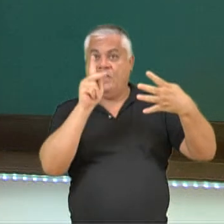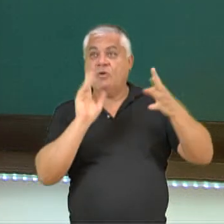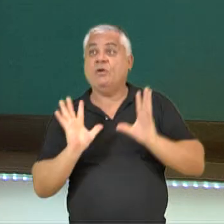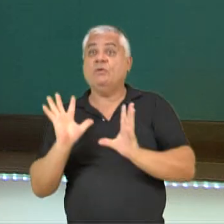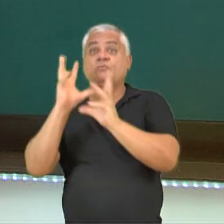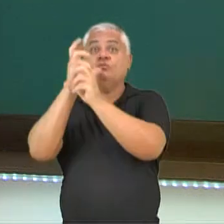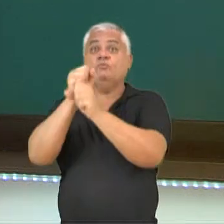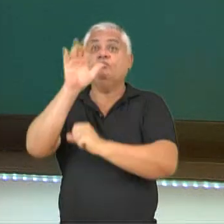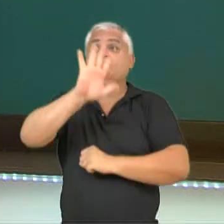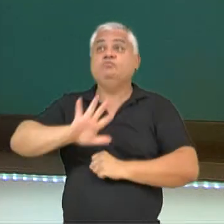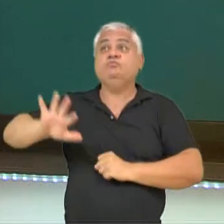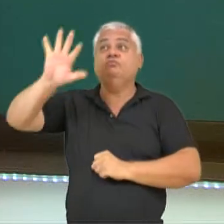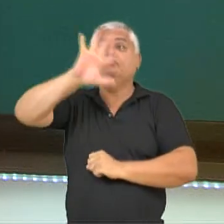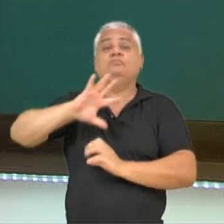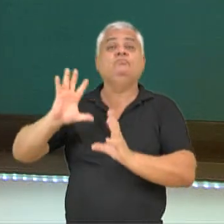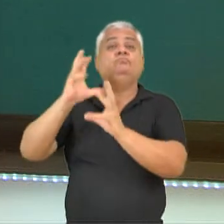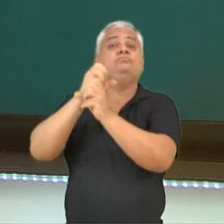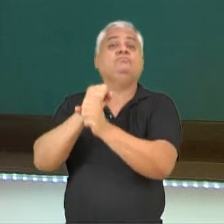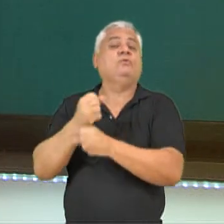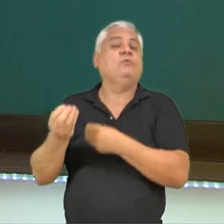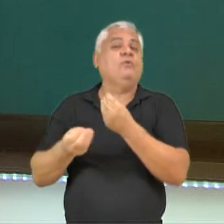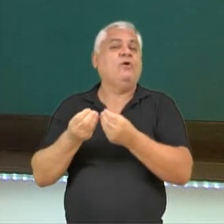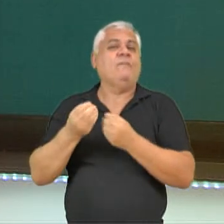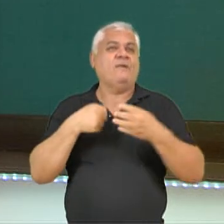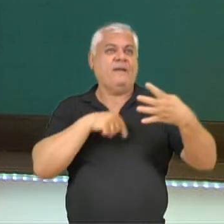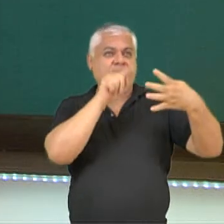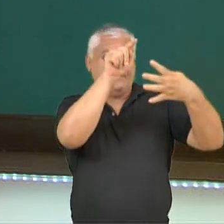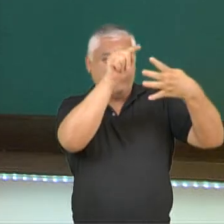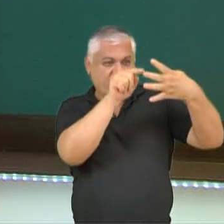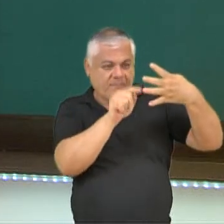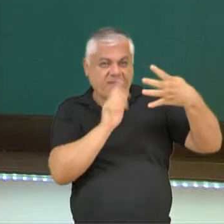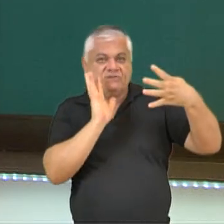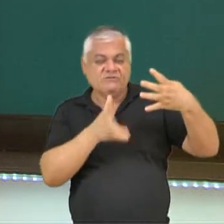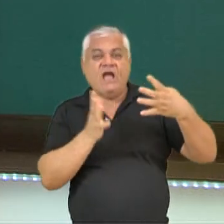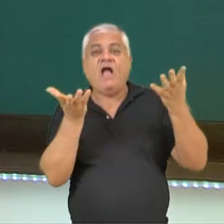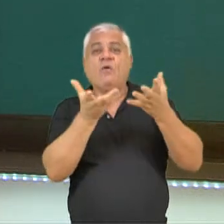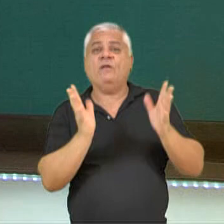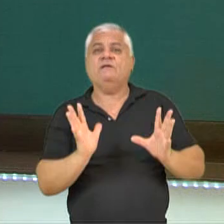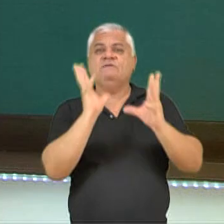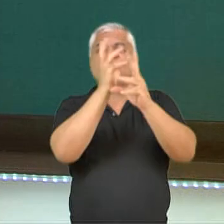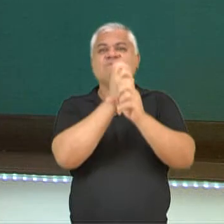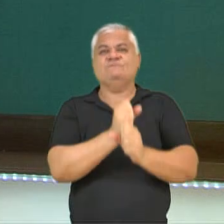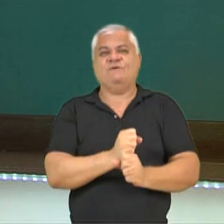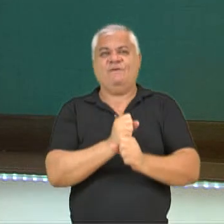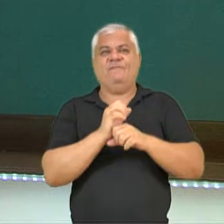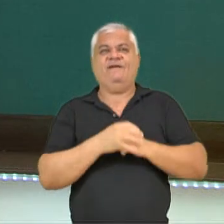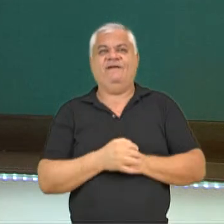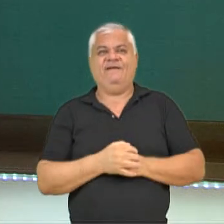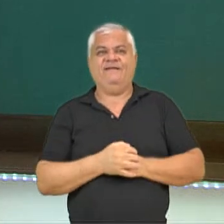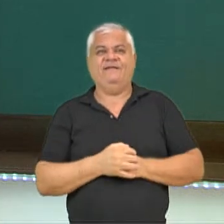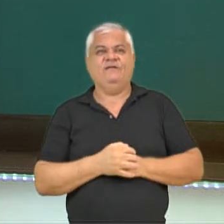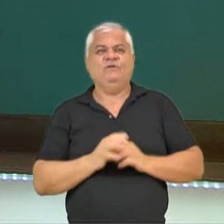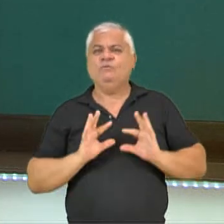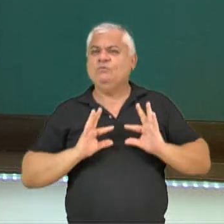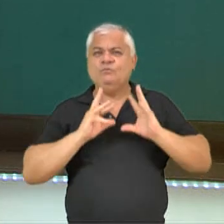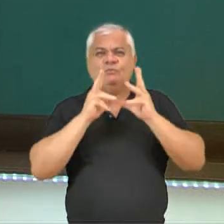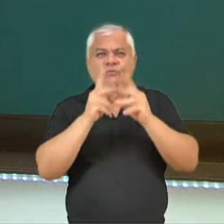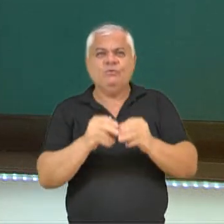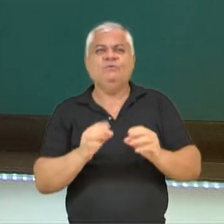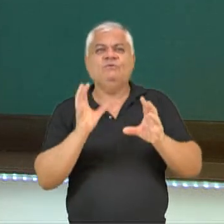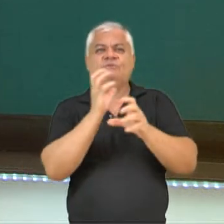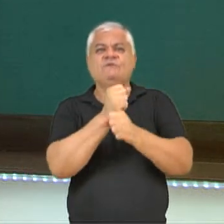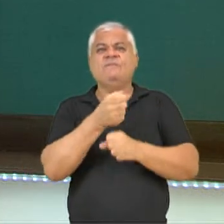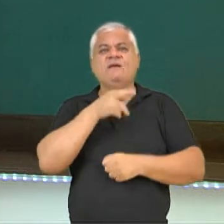total, então como é que eu vou determinar? Se eu já tenho todas as partes, basta somar todas elas, ó, certo? A gente pode somar e obtém